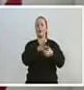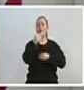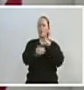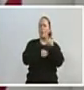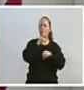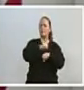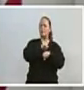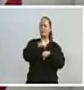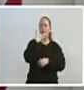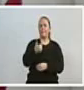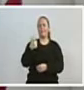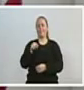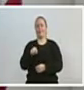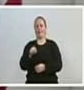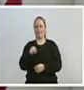para essas. Então,